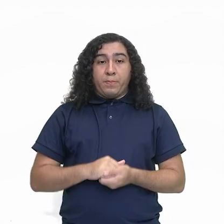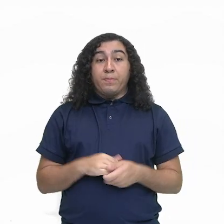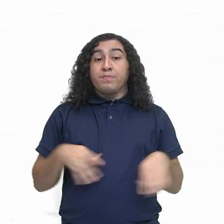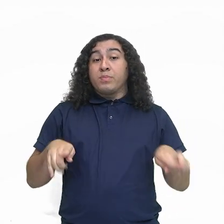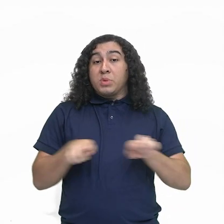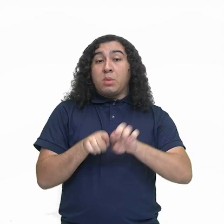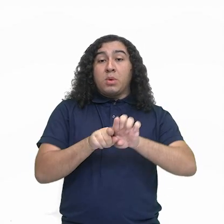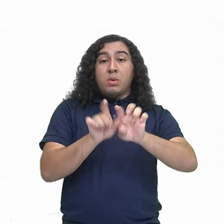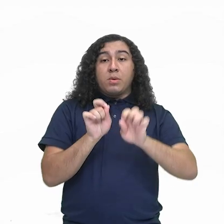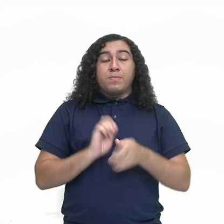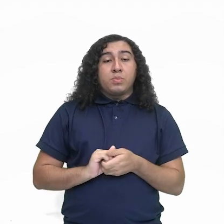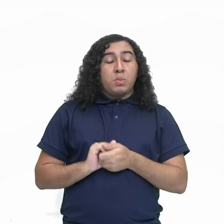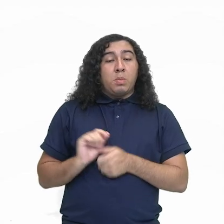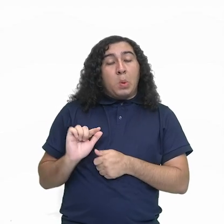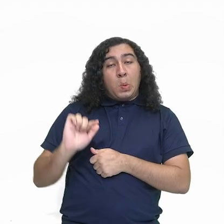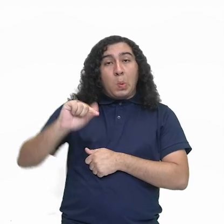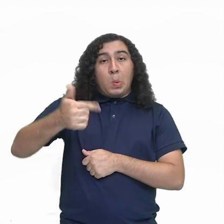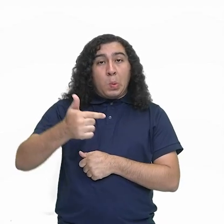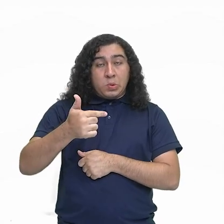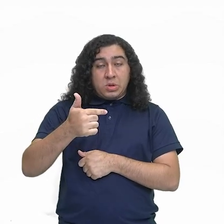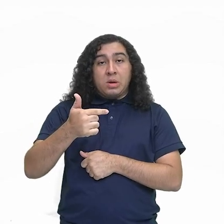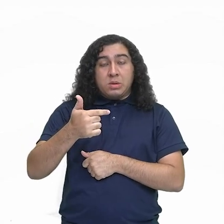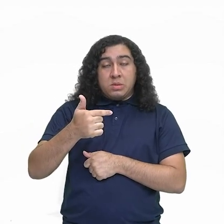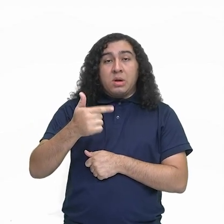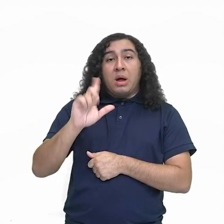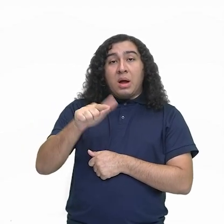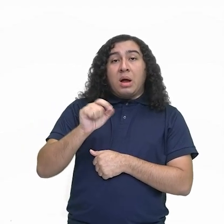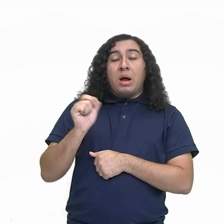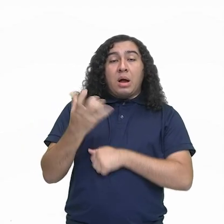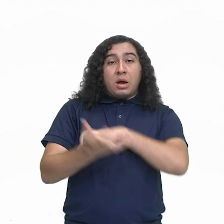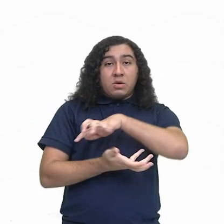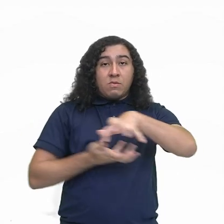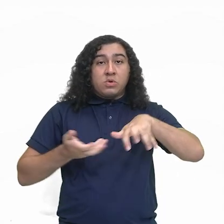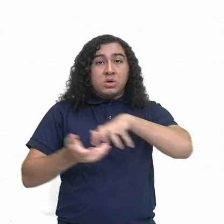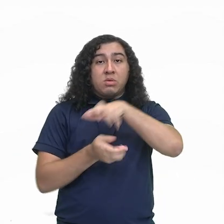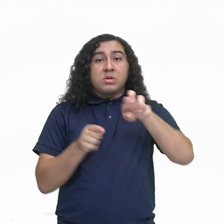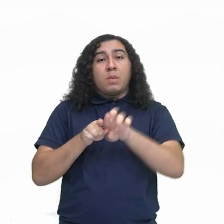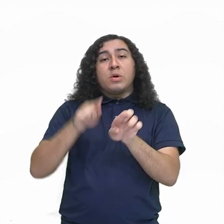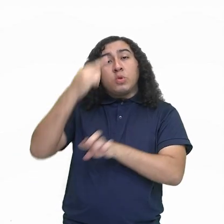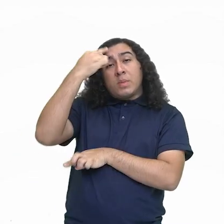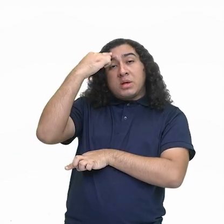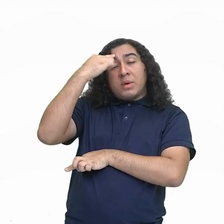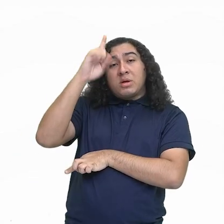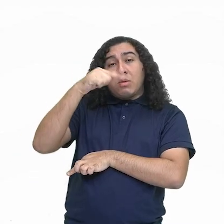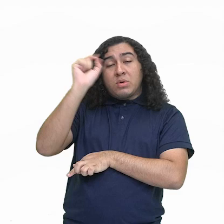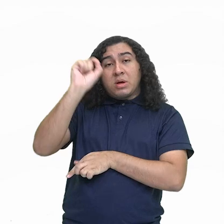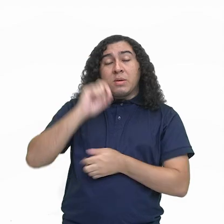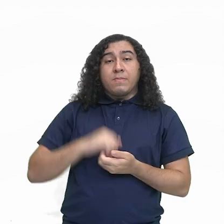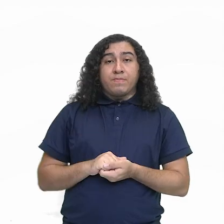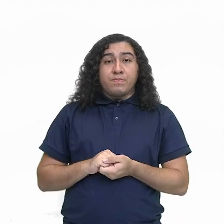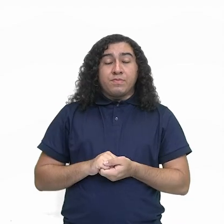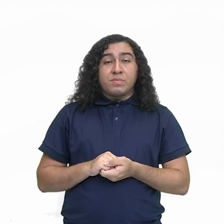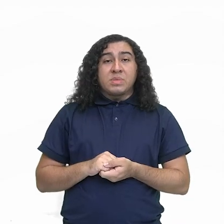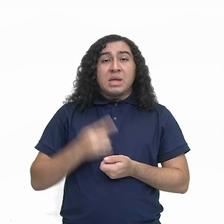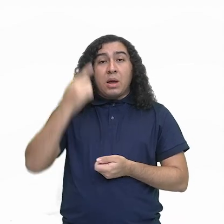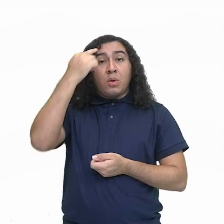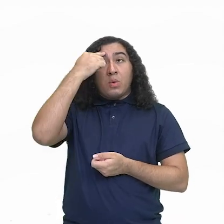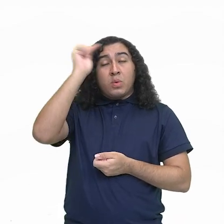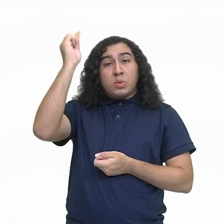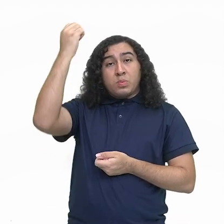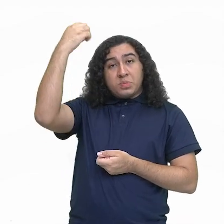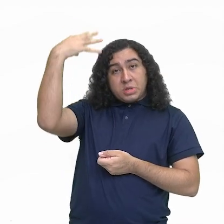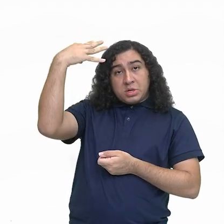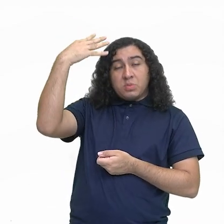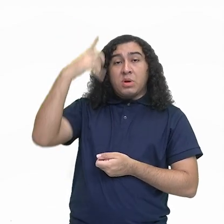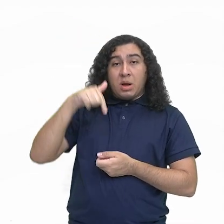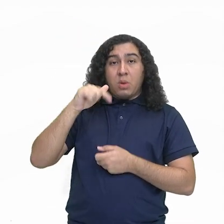E uma outra grande revolução, que é a Revolução do Pensamento, chamado Iluminismo, né, que é uma revolução